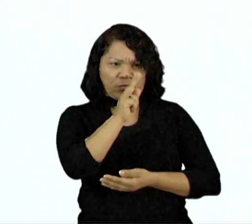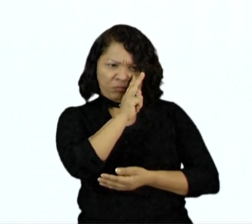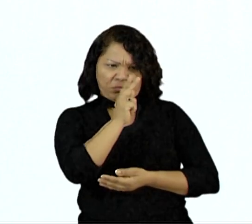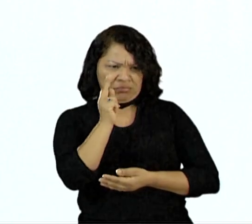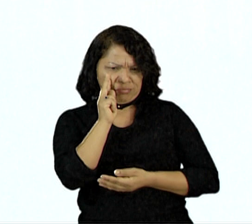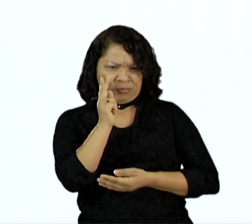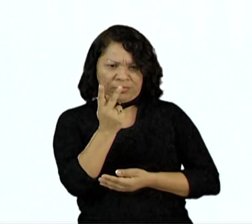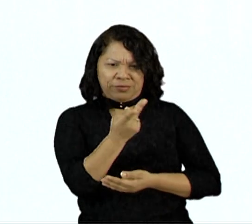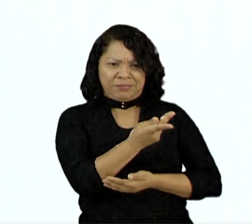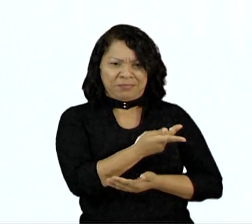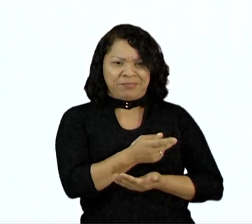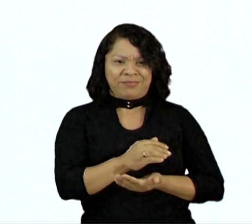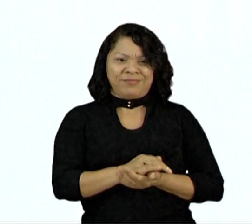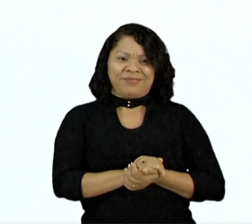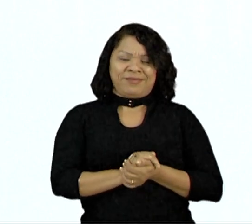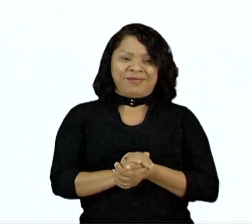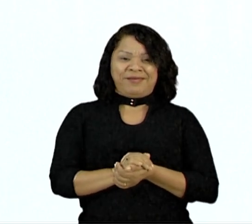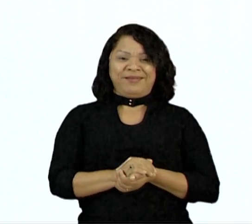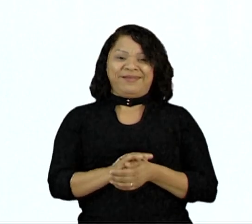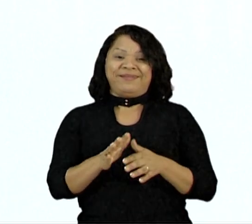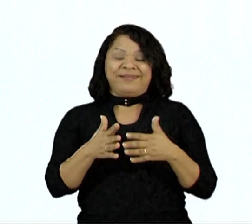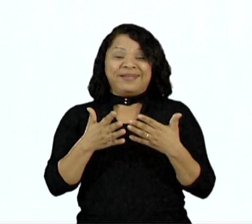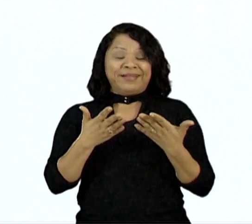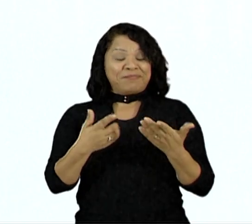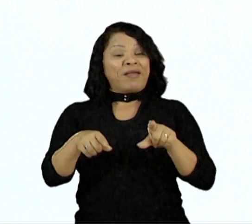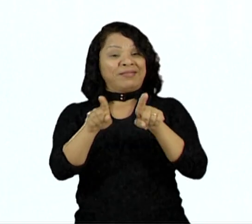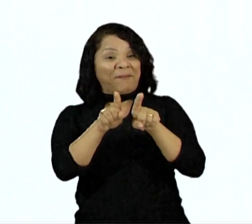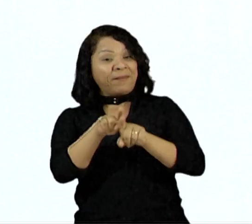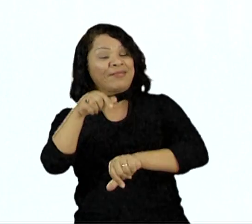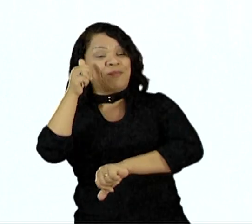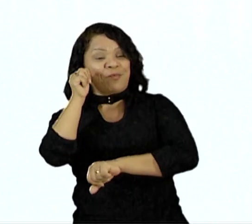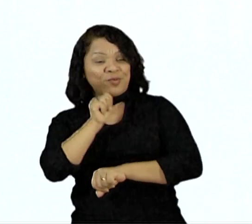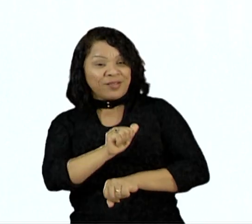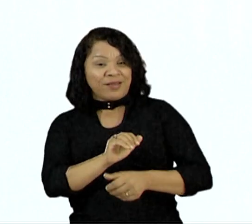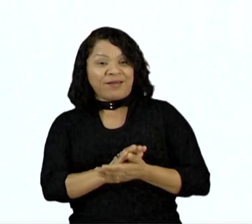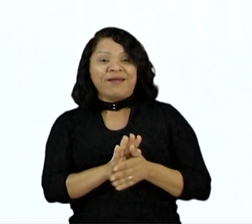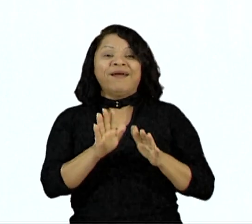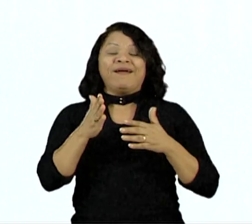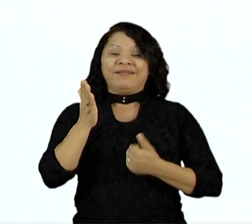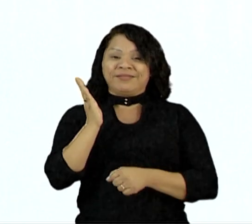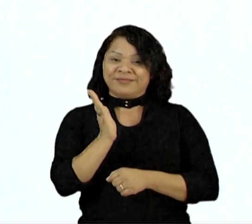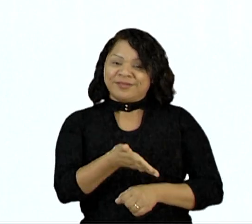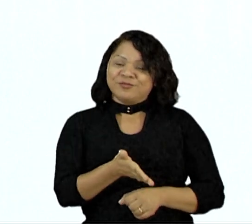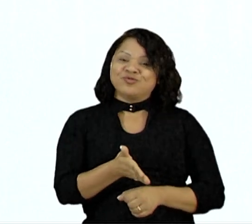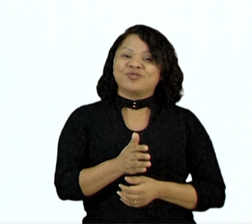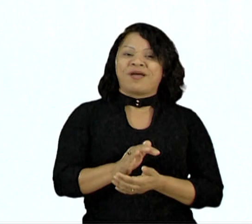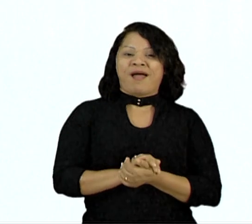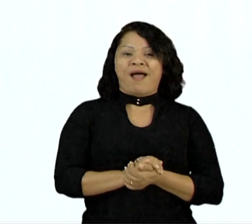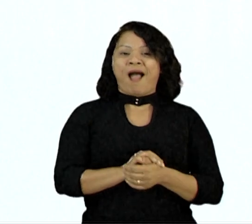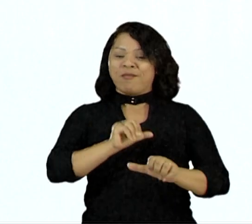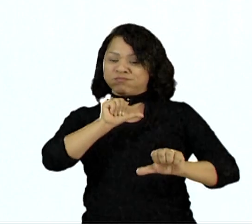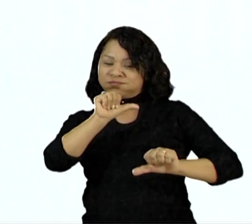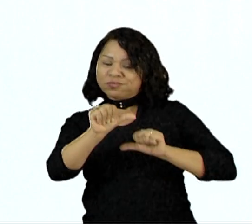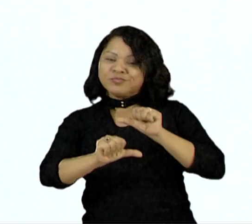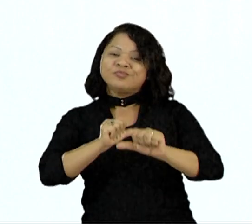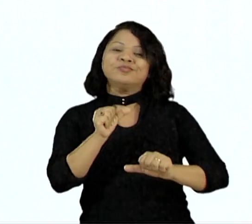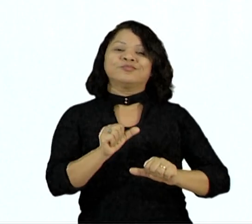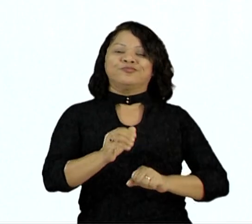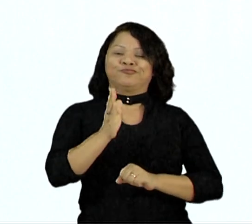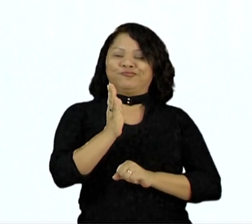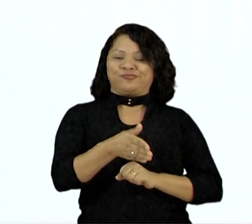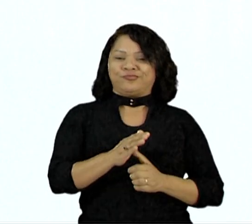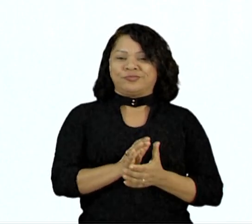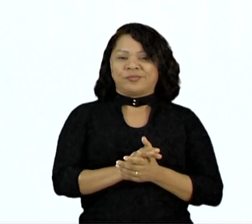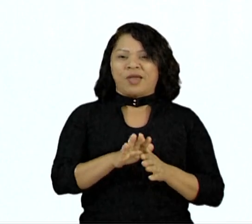vizinha nova, no singular, mas o feminino. Então, nós já mudamos, fizemos a concordância. Os